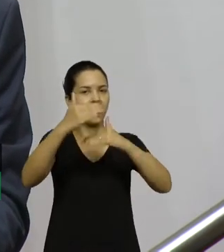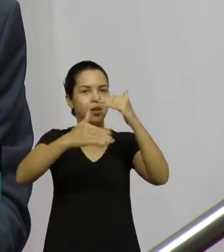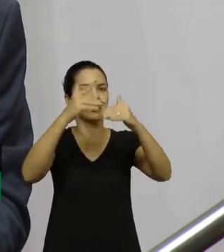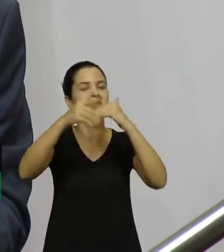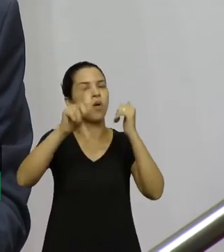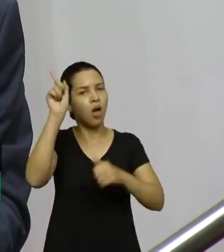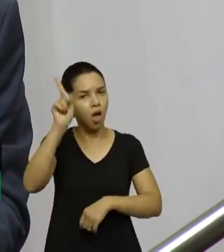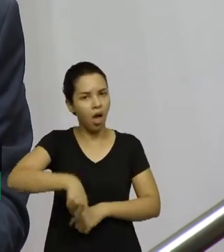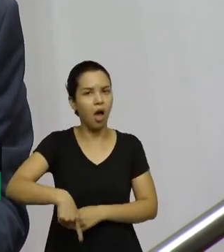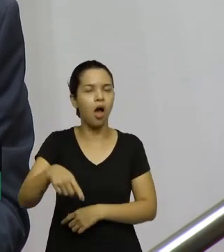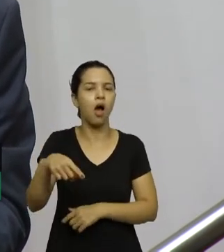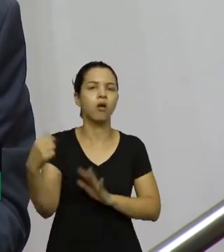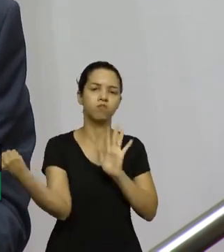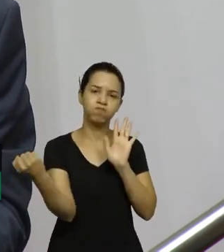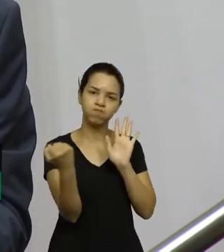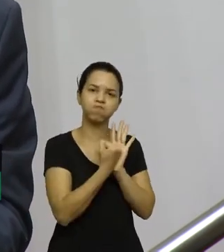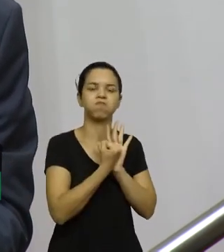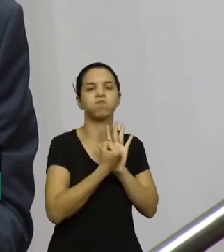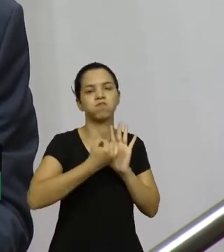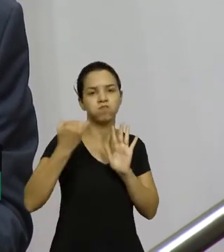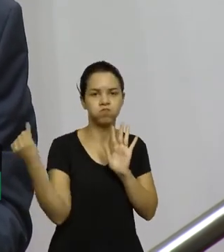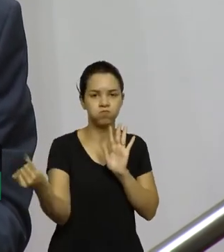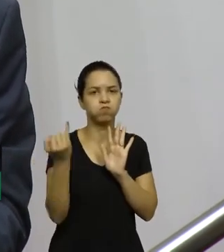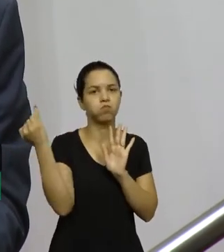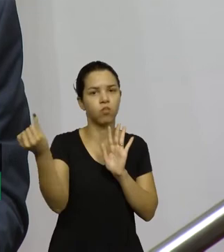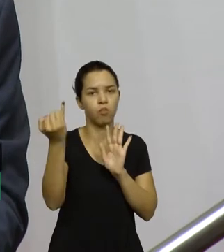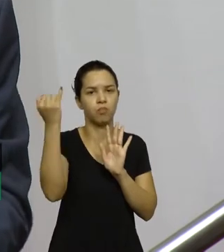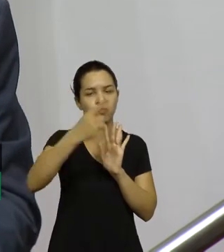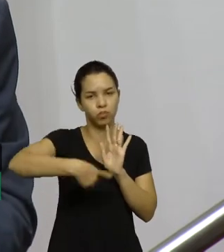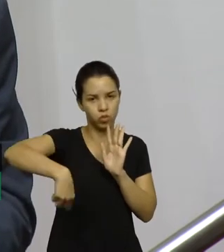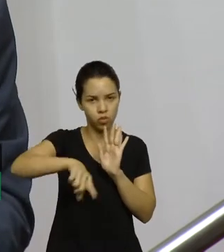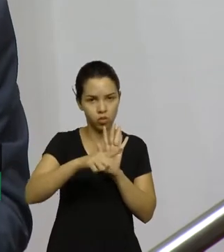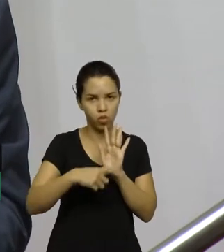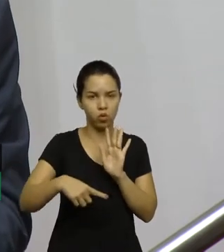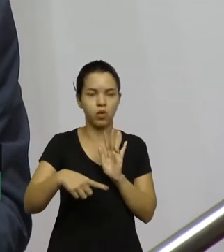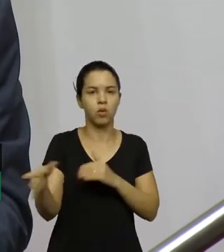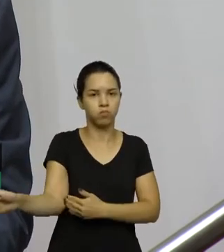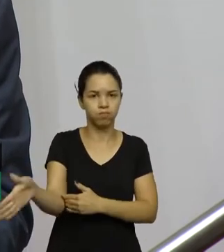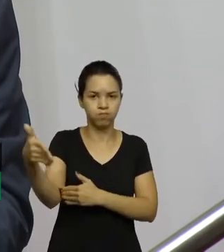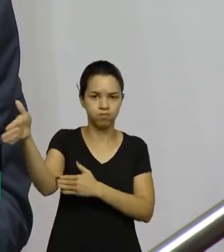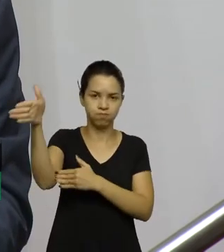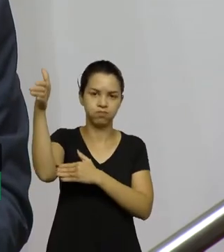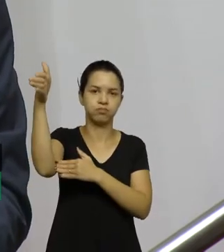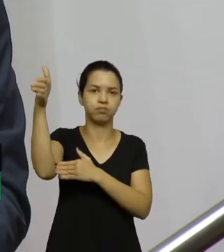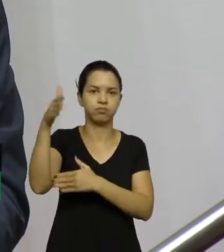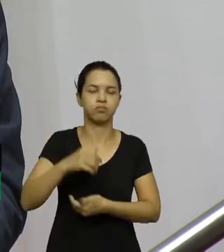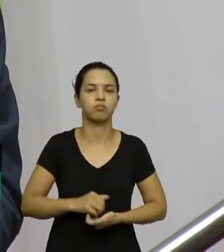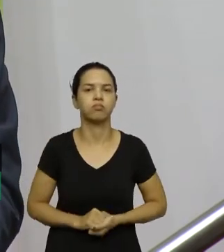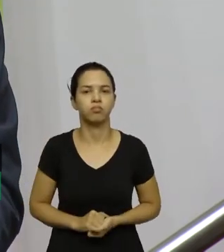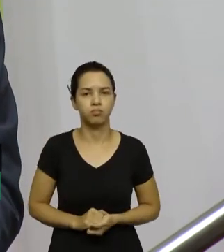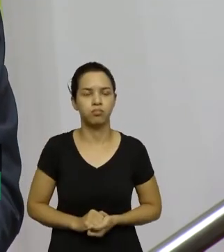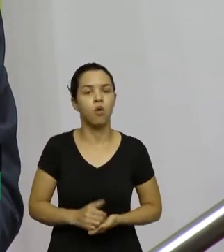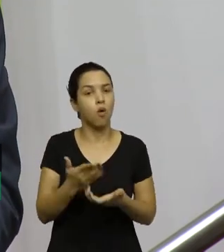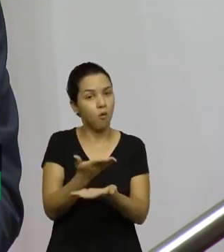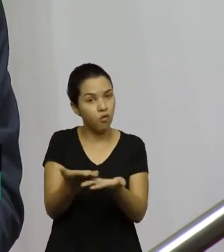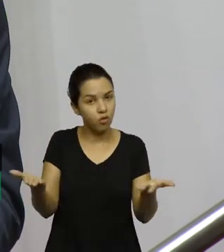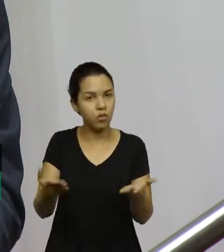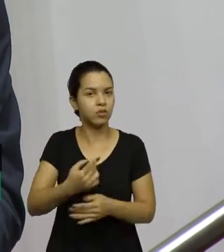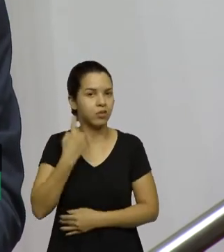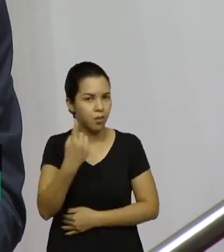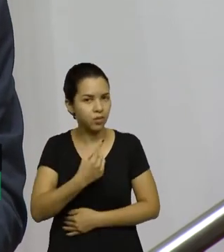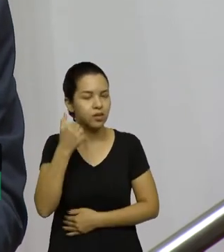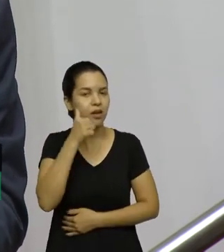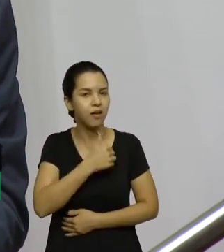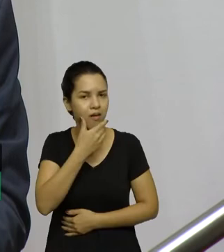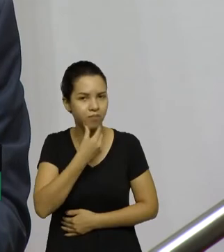lema mais importante da nossa bandeira. Caros deputados e